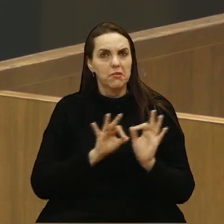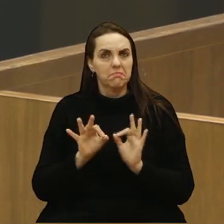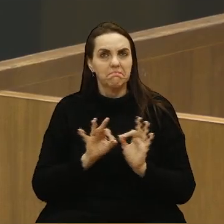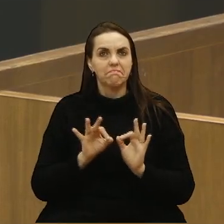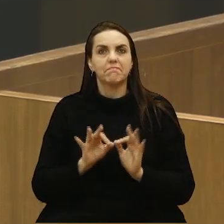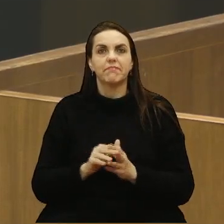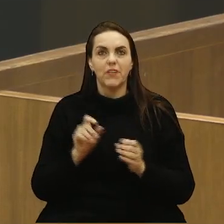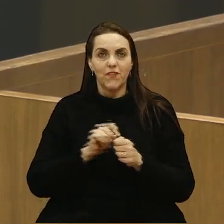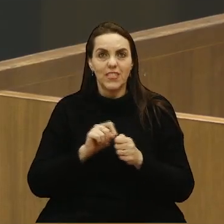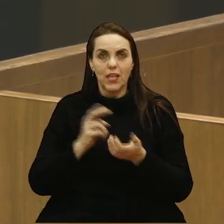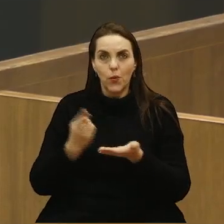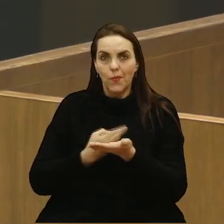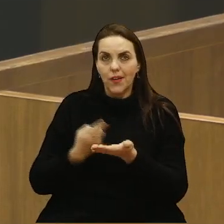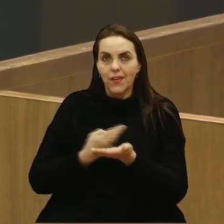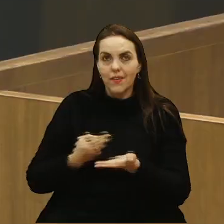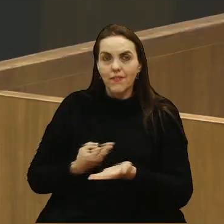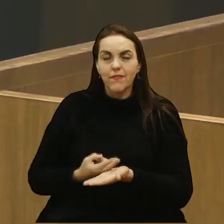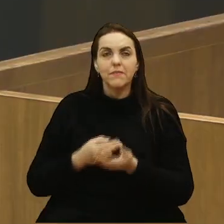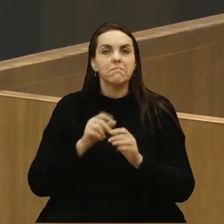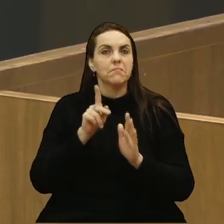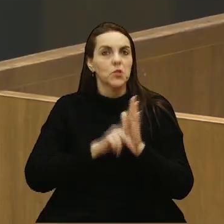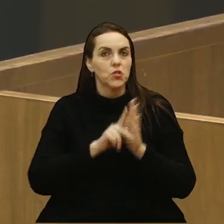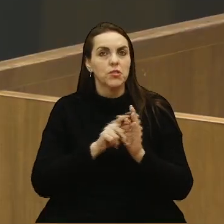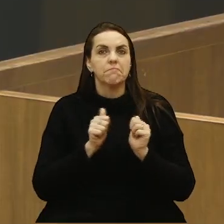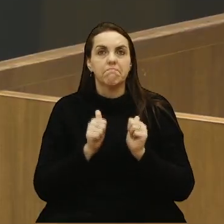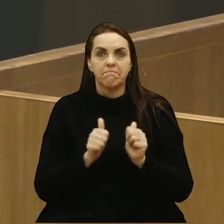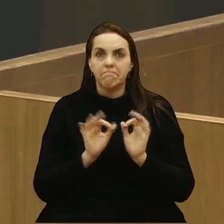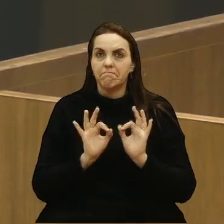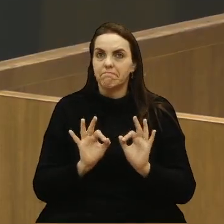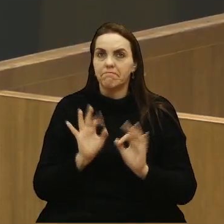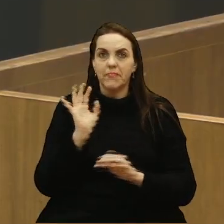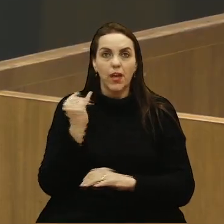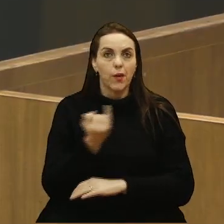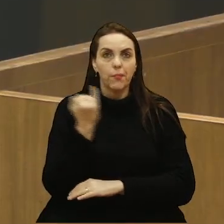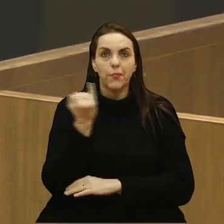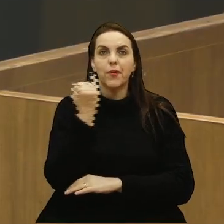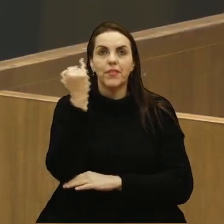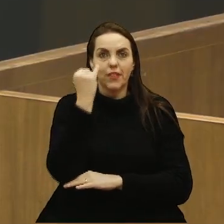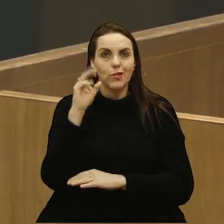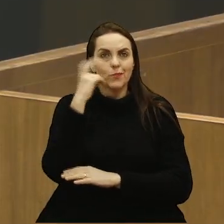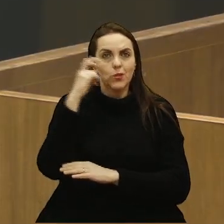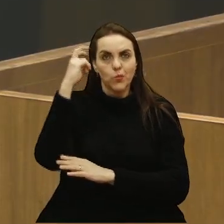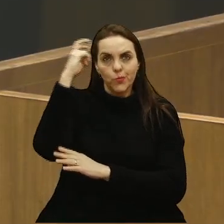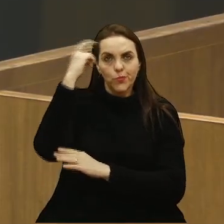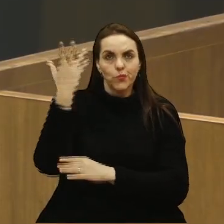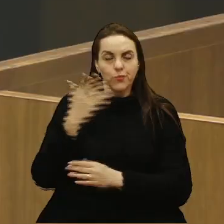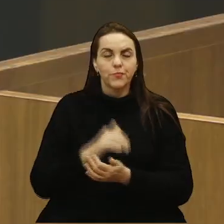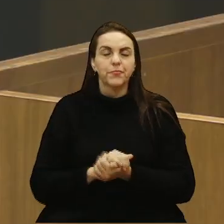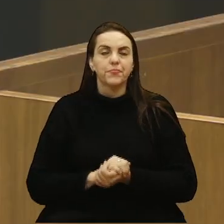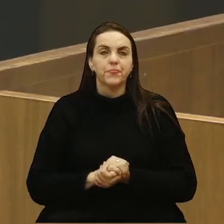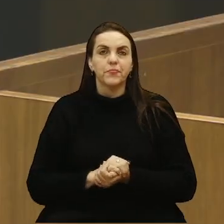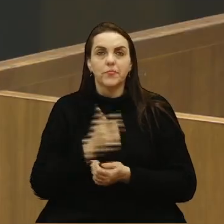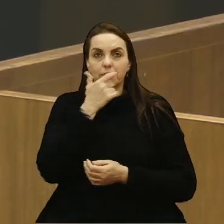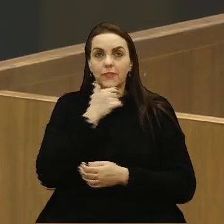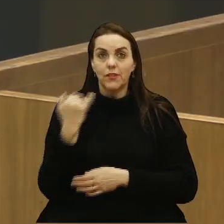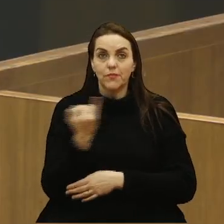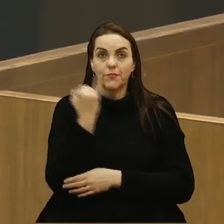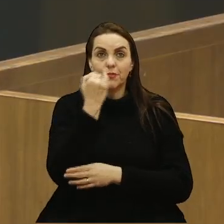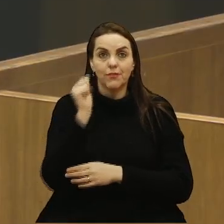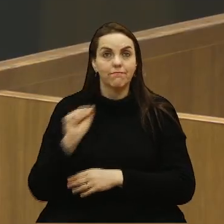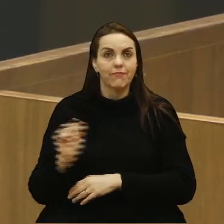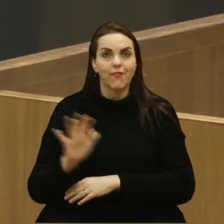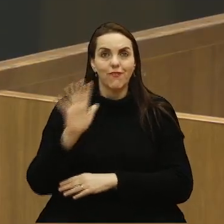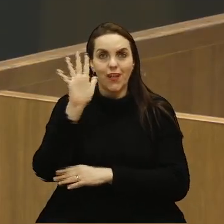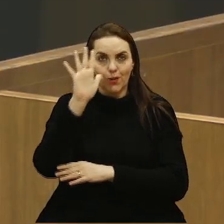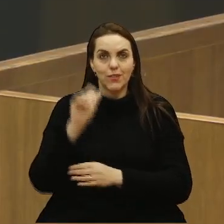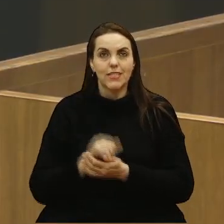uma revista, um projeto muito, muito importante para a cultura, e acho importante a gente valorizar